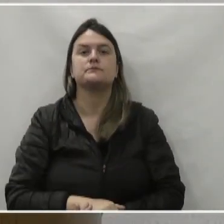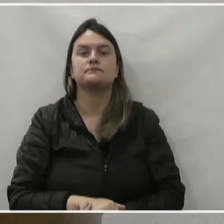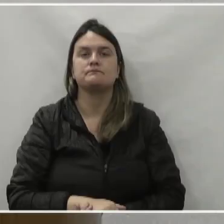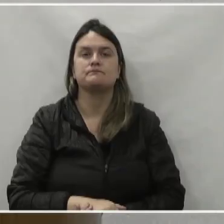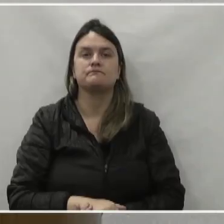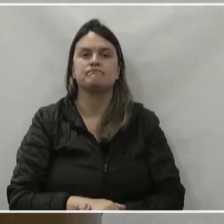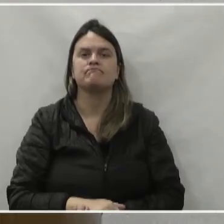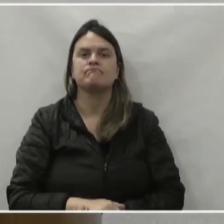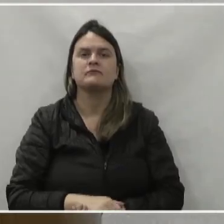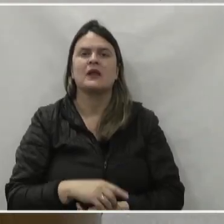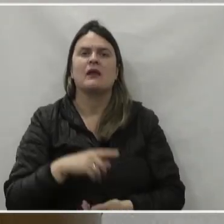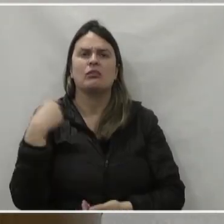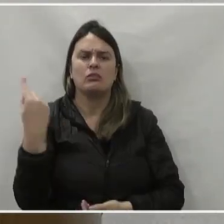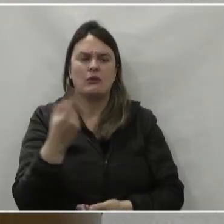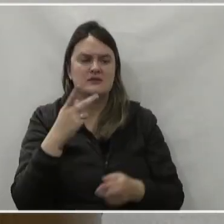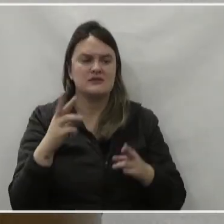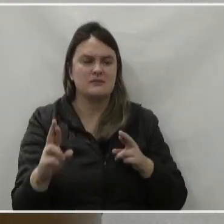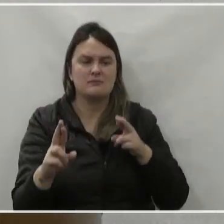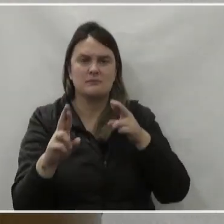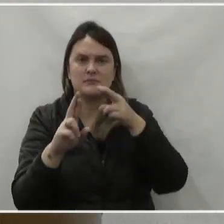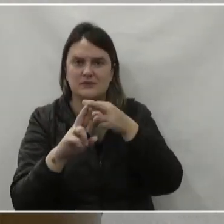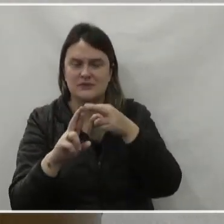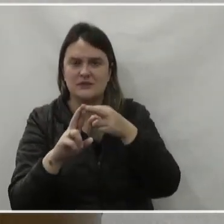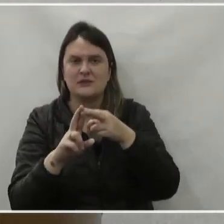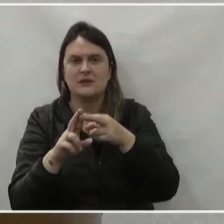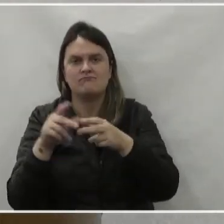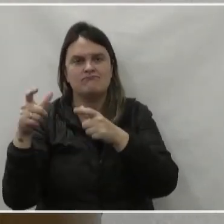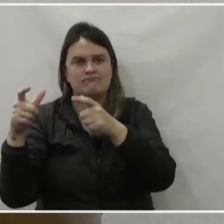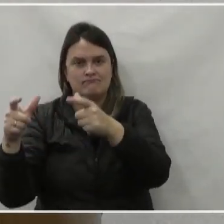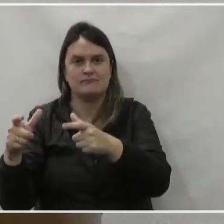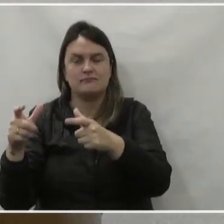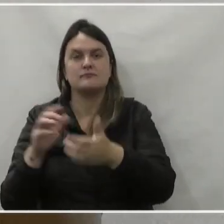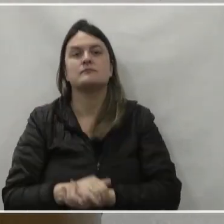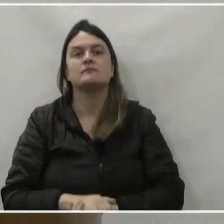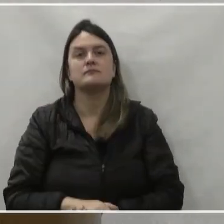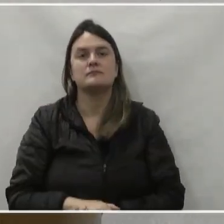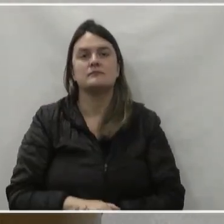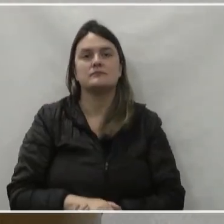Na condição de representante de uma entidade que